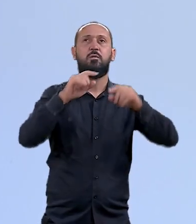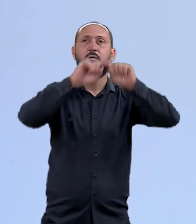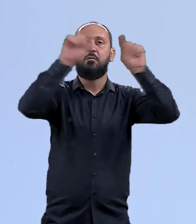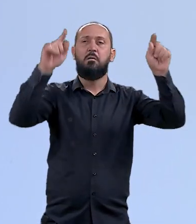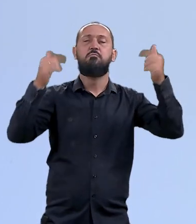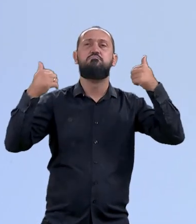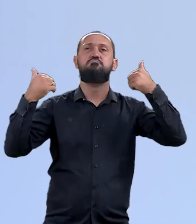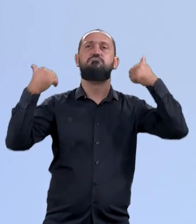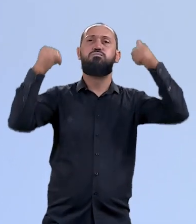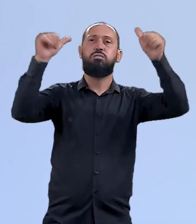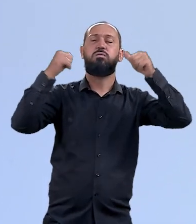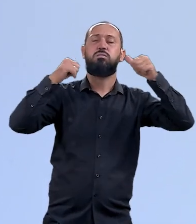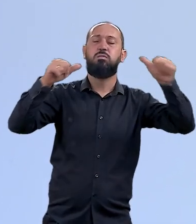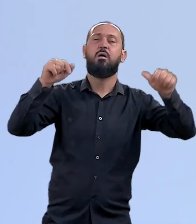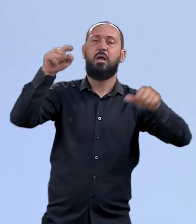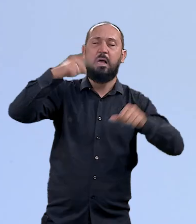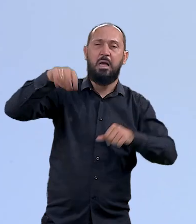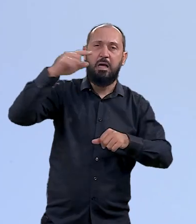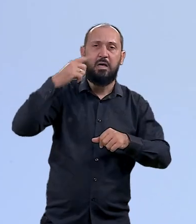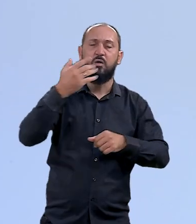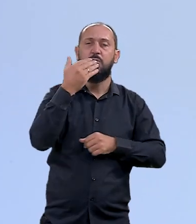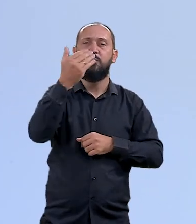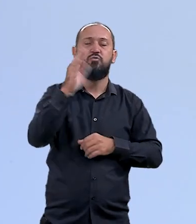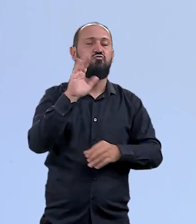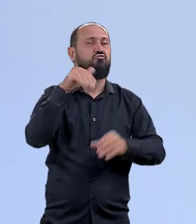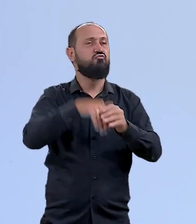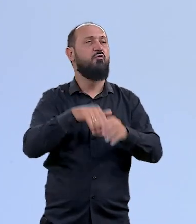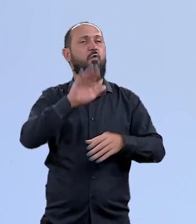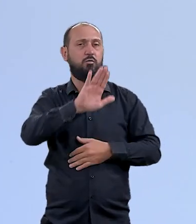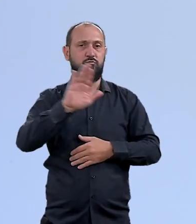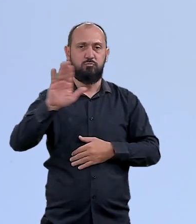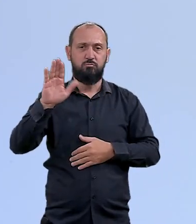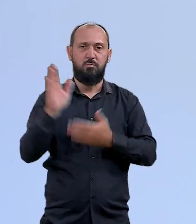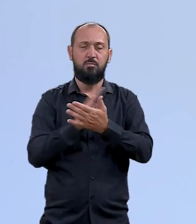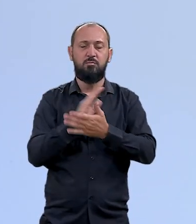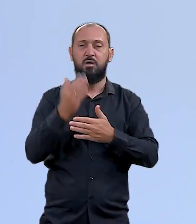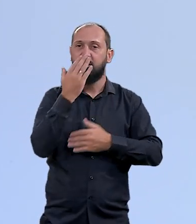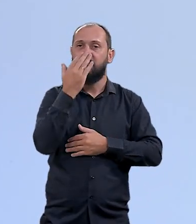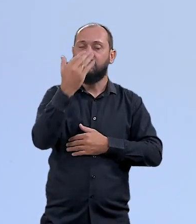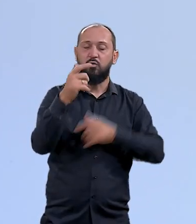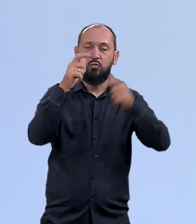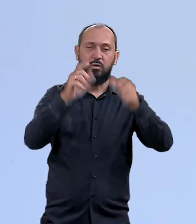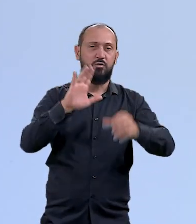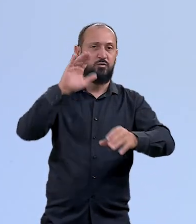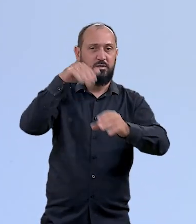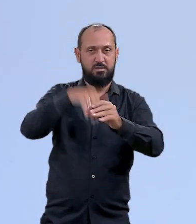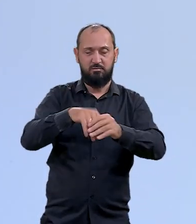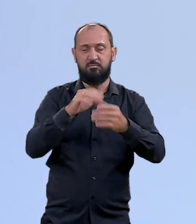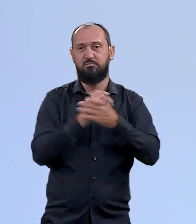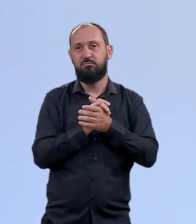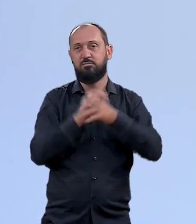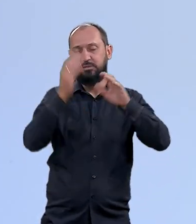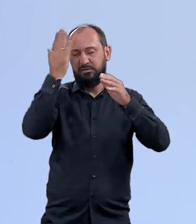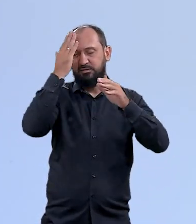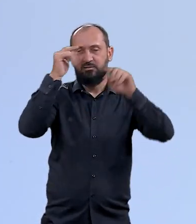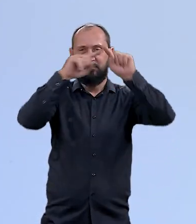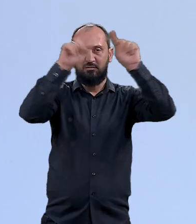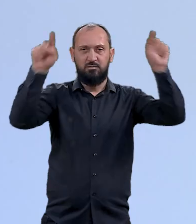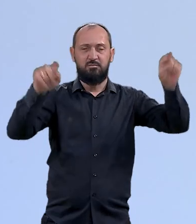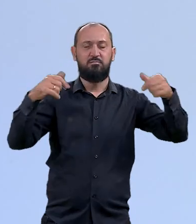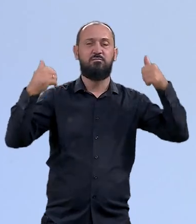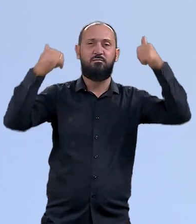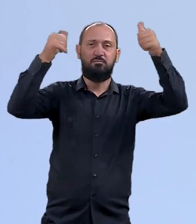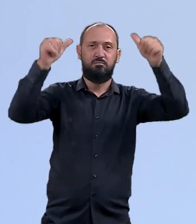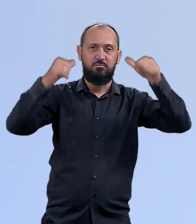eleitoral, ele já pode agir de ofício para sustar uma propaganda eleitoral. Vamos supor que no dia da eleição, alguém esteja ali